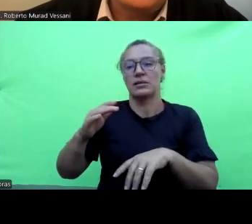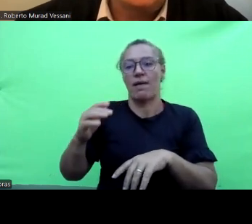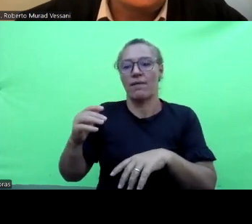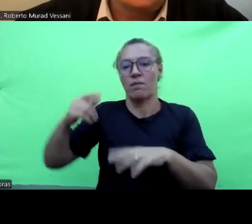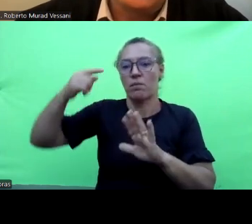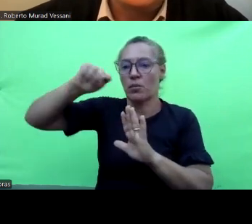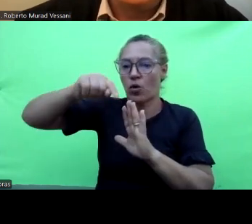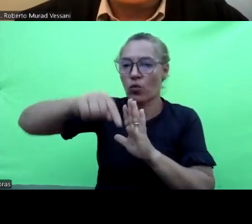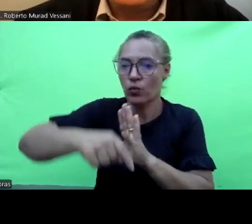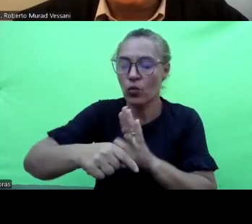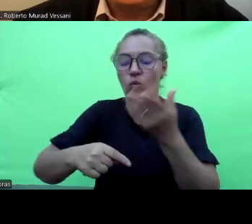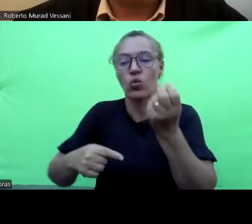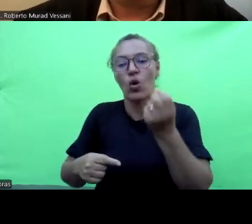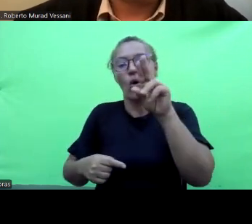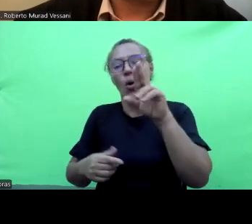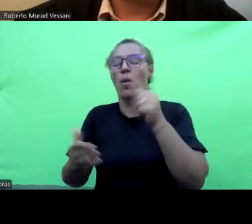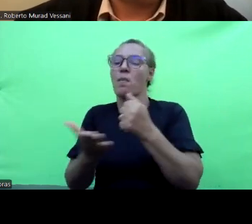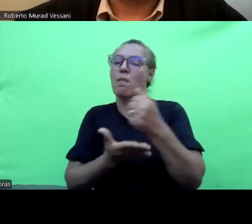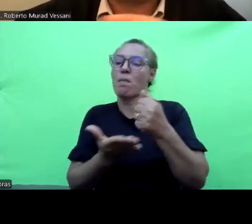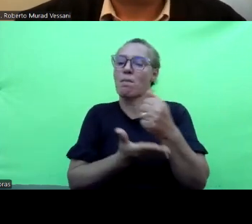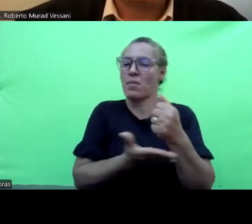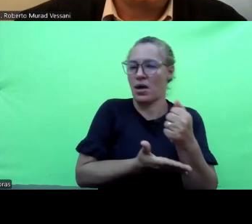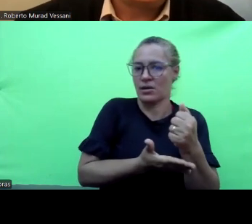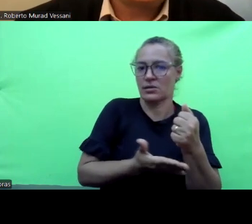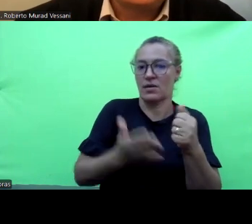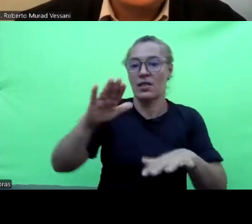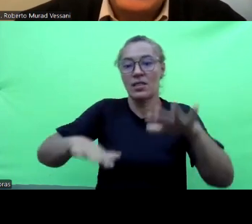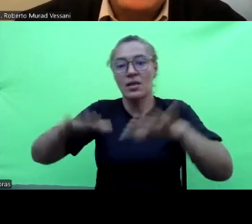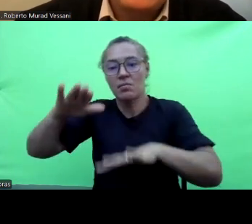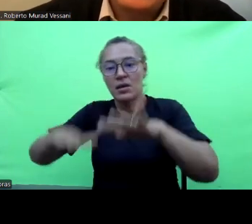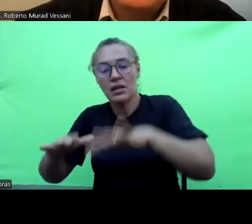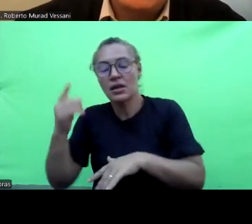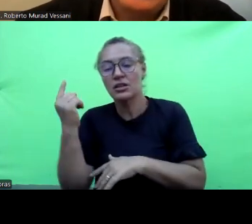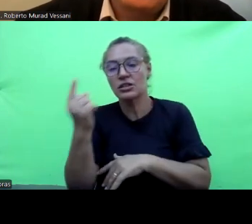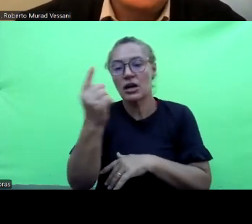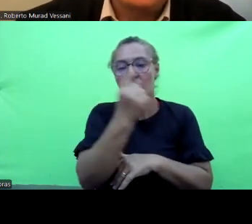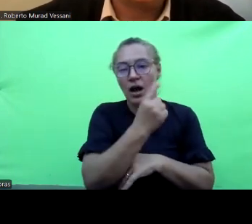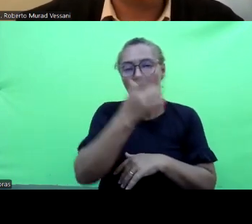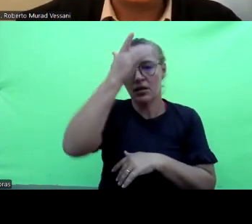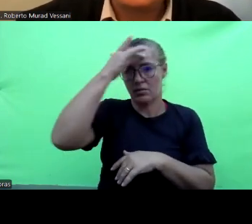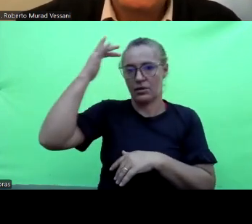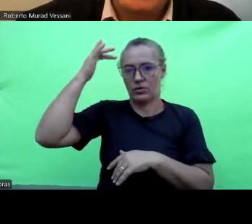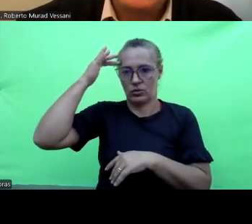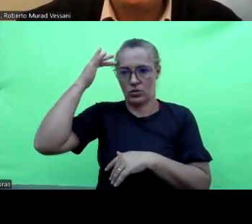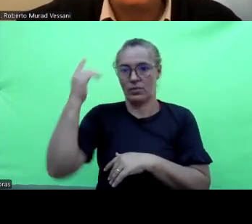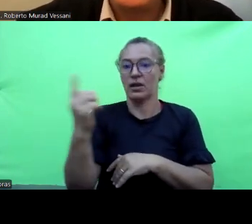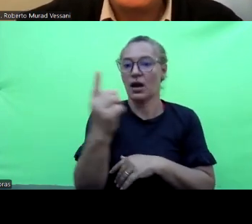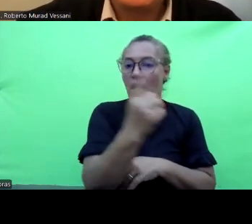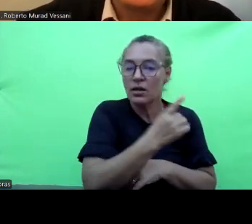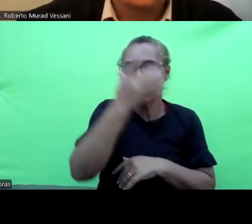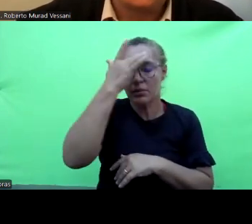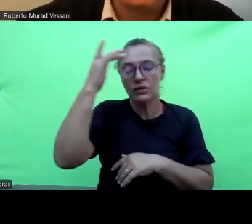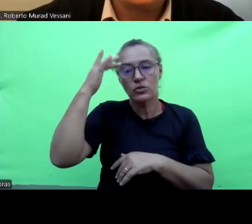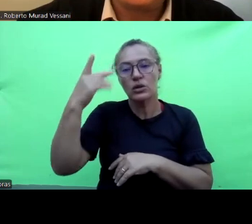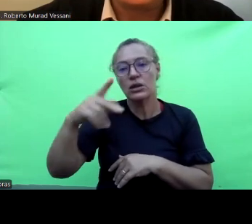de cada pessoa. Cada paciente tem uma forma personalizada de tratamento, né? Então, se você tem um amigo, um vizinho